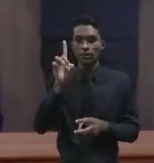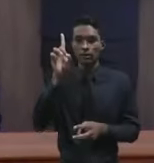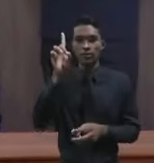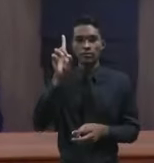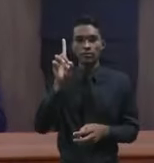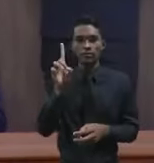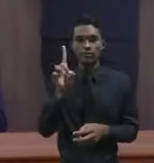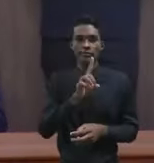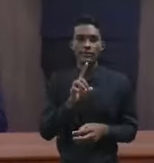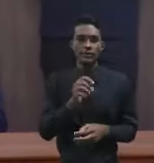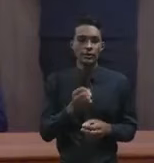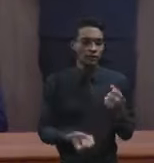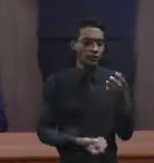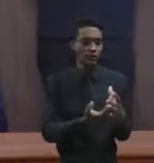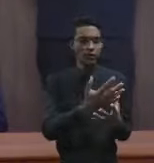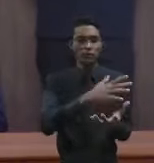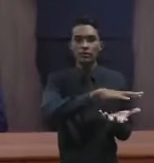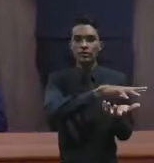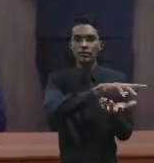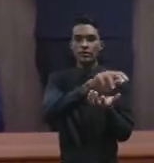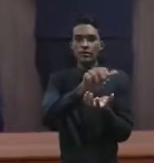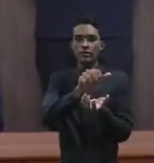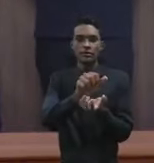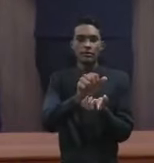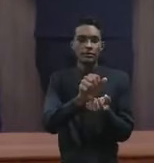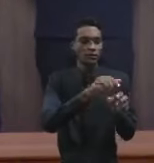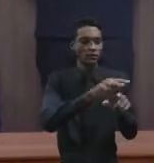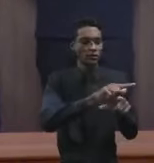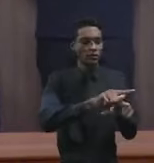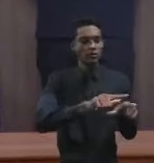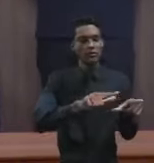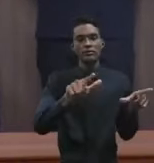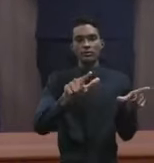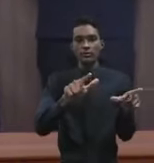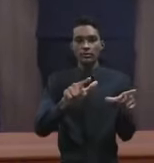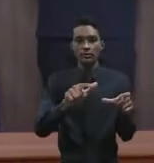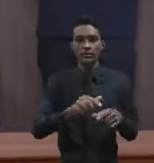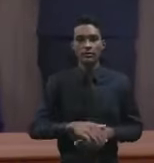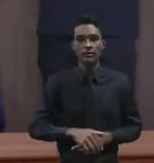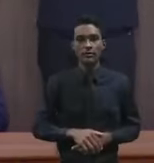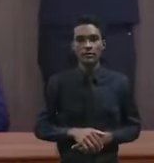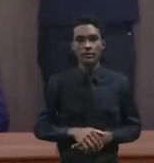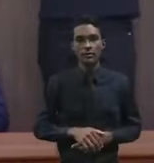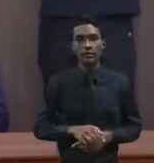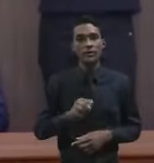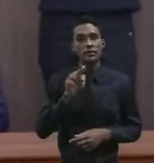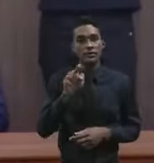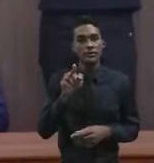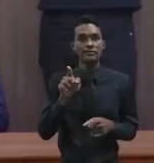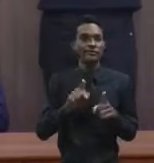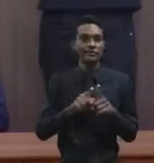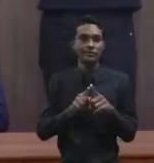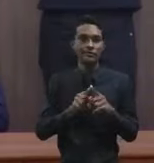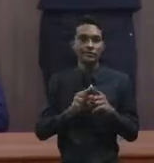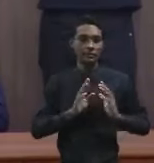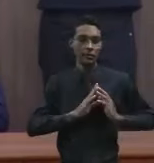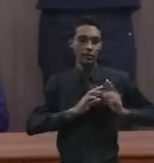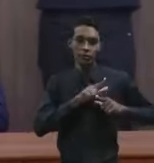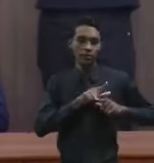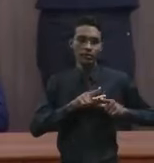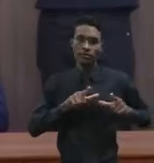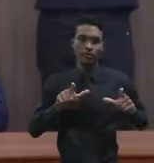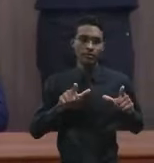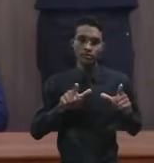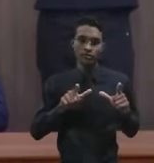ser vazio, quanto menos ou eu e você. Olhe para mim aqui. Deus não fez eu e você para